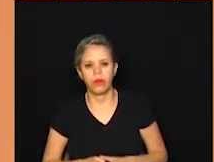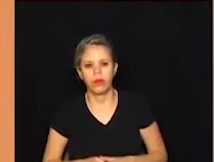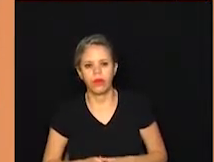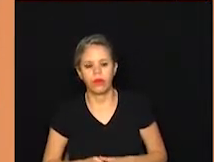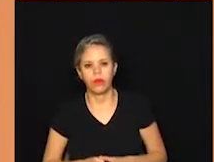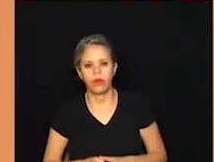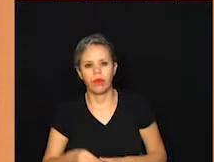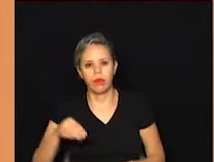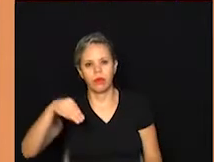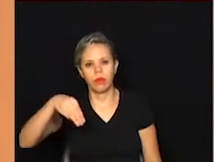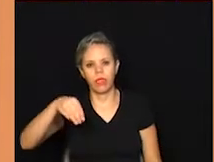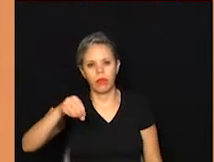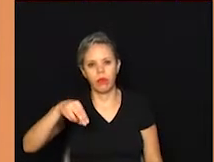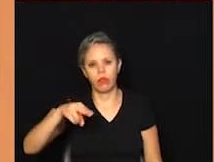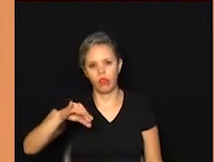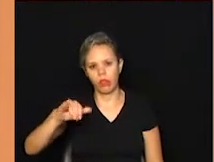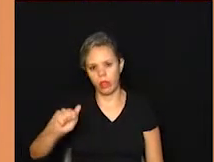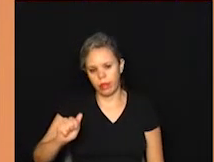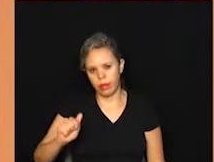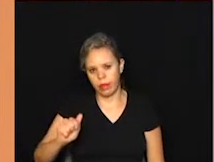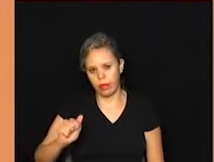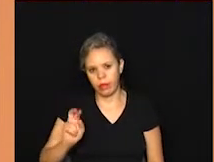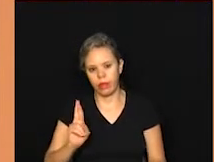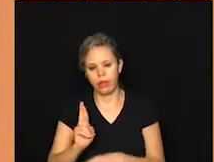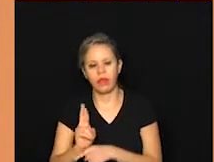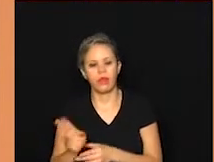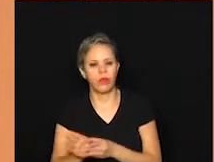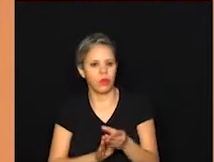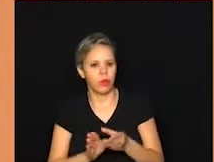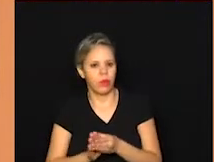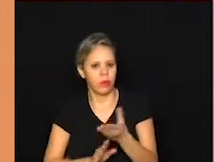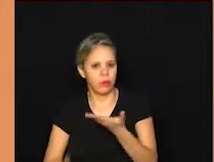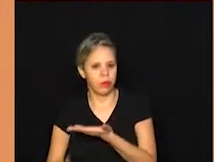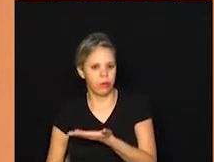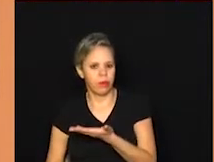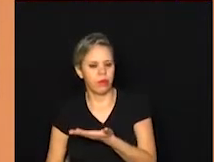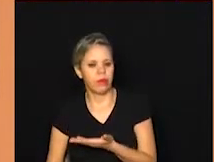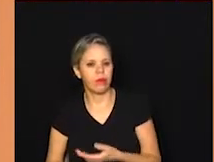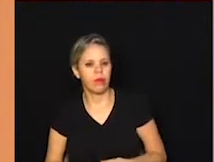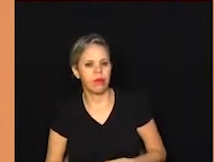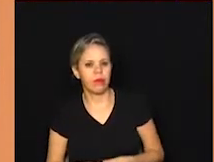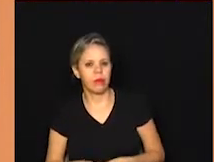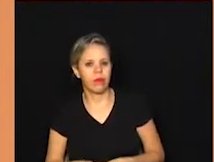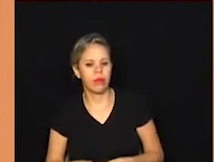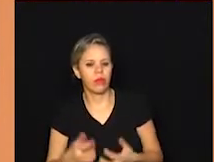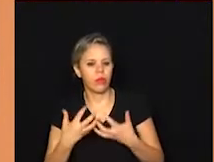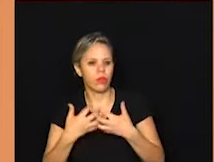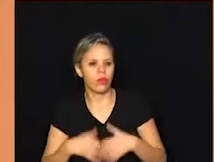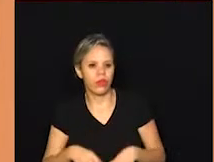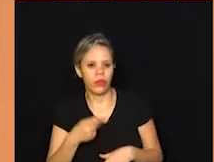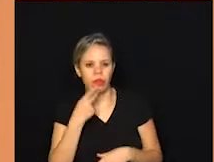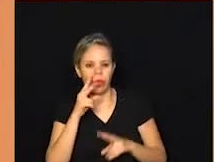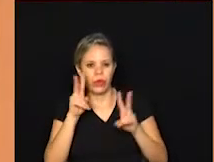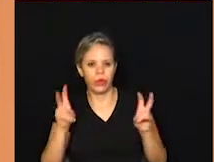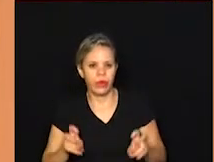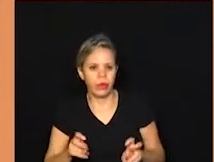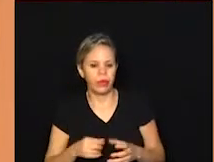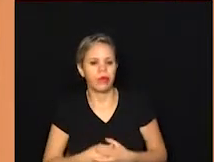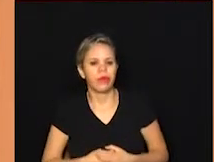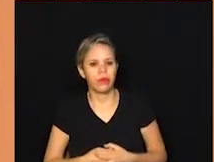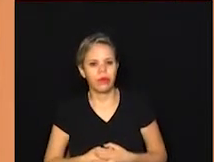para a Mônica, né, representante nossa do conselho aqui, comentar um pouquinho, né, sobre esses